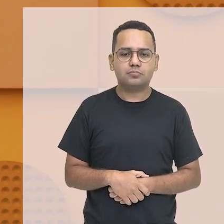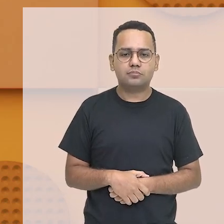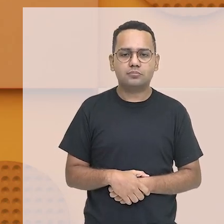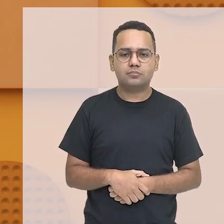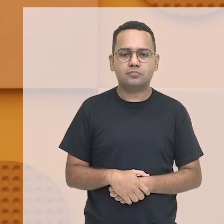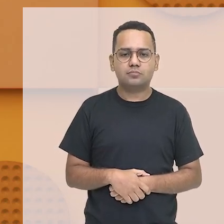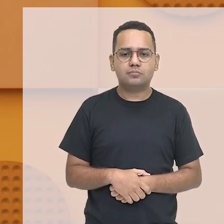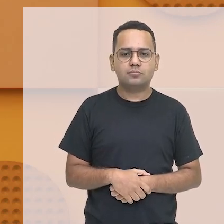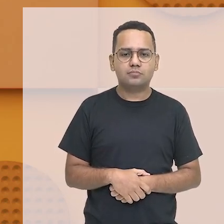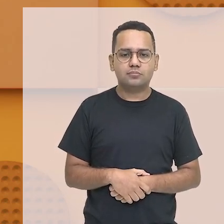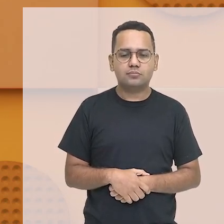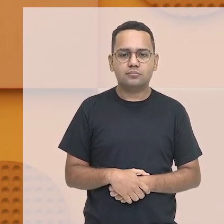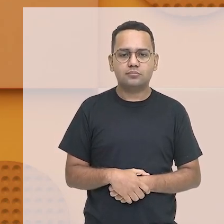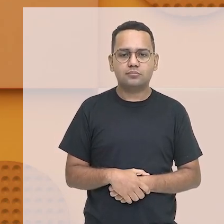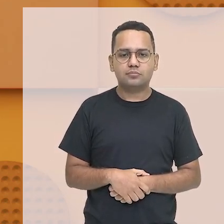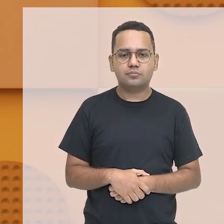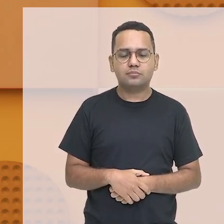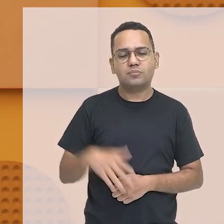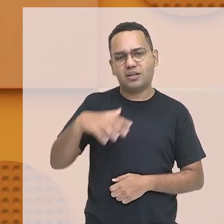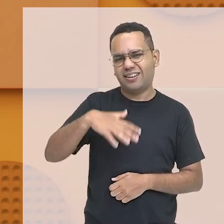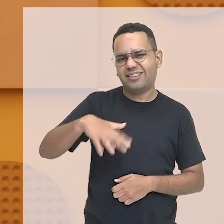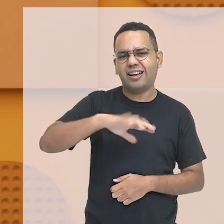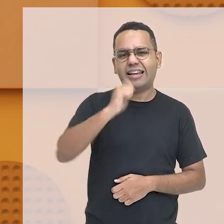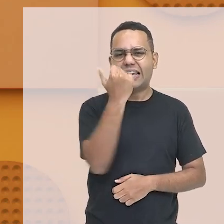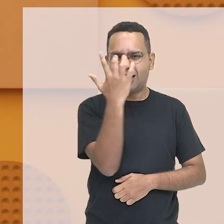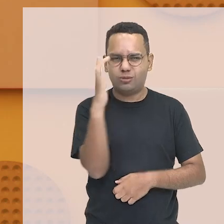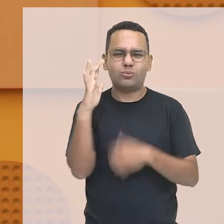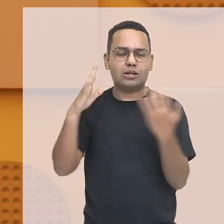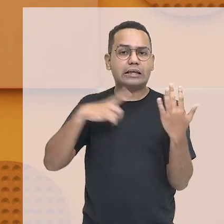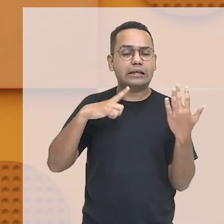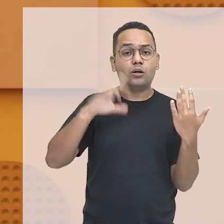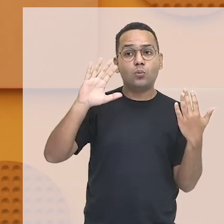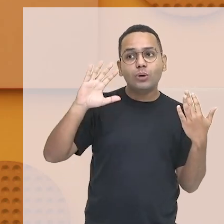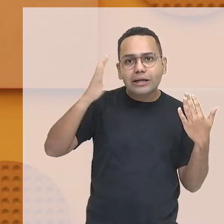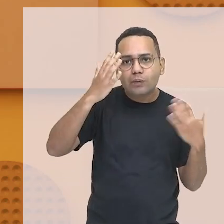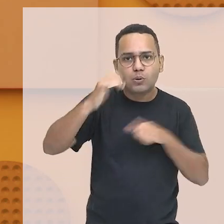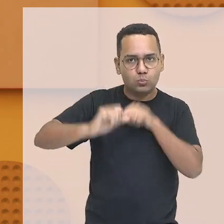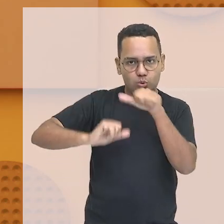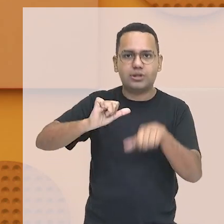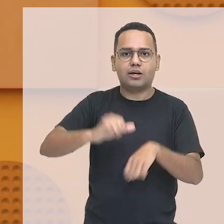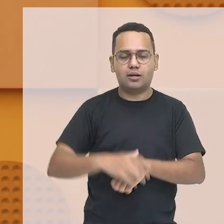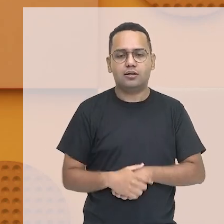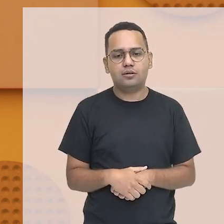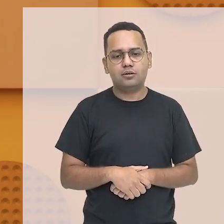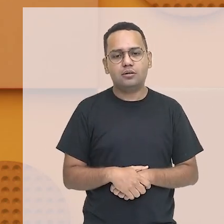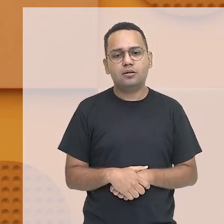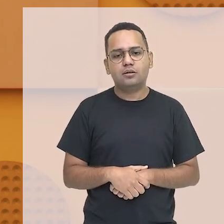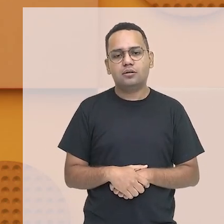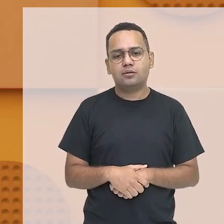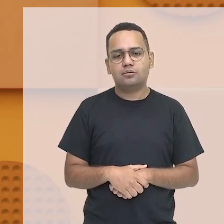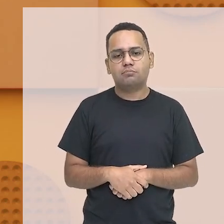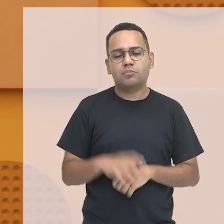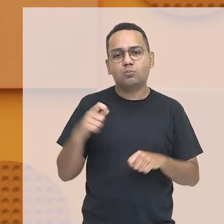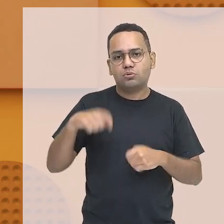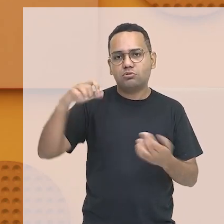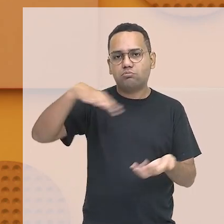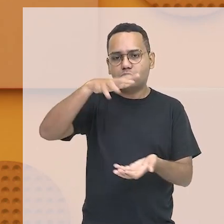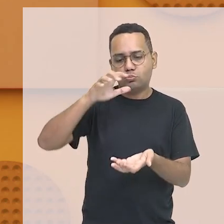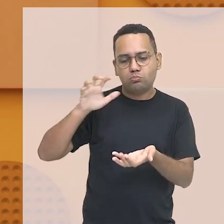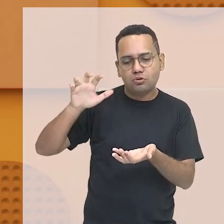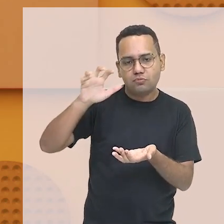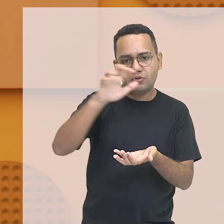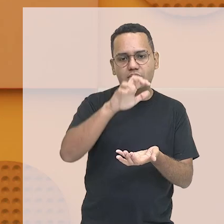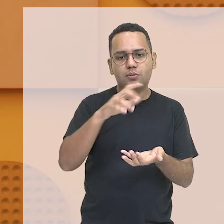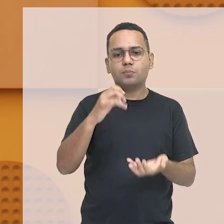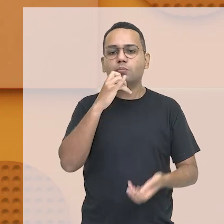relação a aspectos climáticos, com essas mudanças que podem ocorrer aí ao redor do planeta, né, com